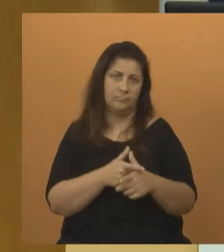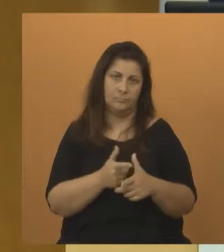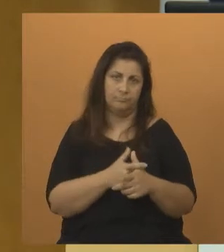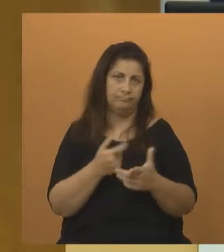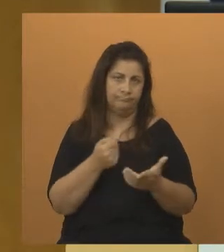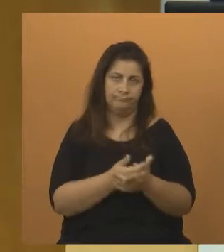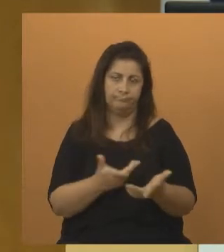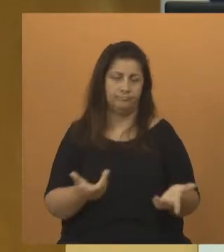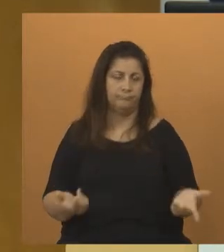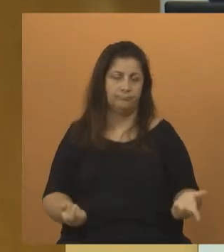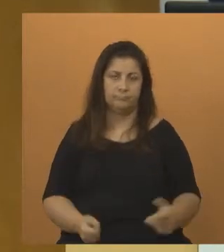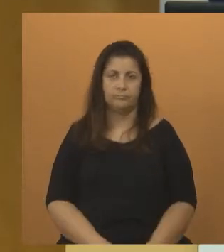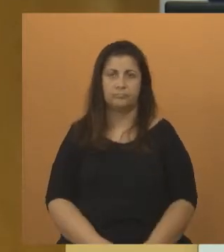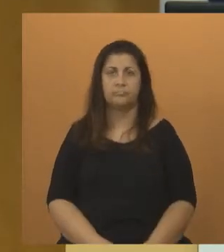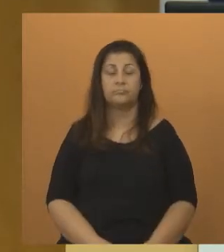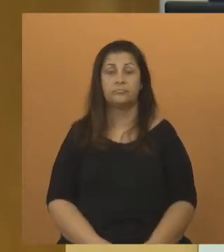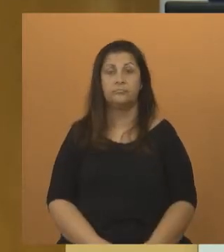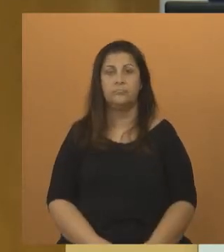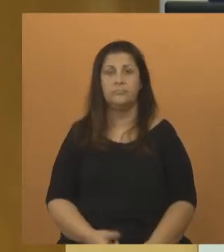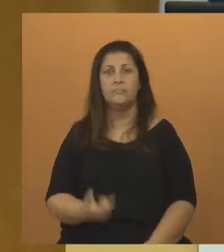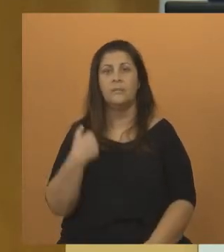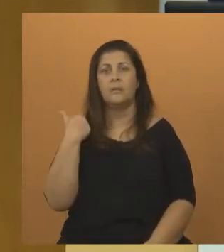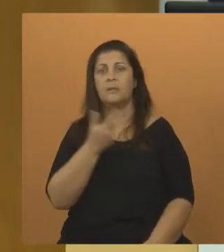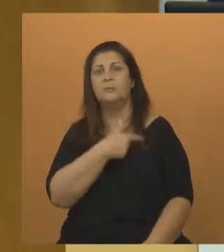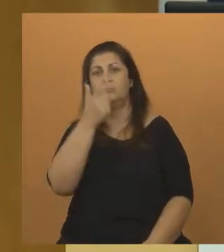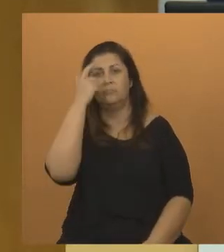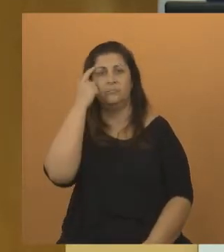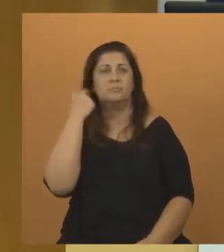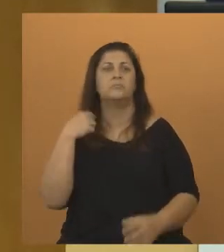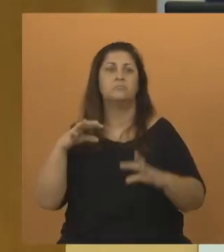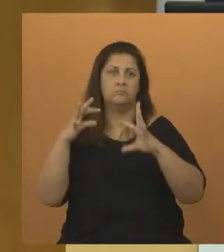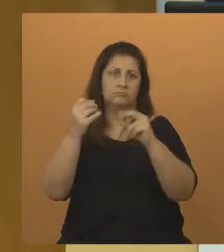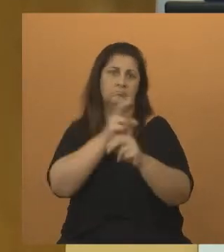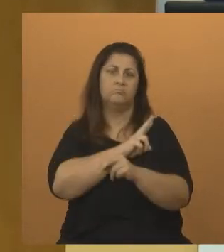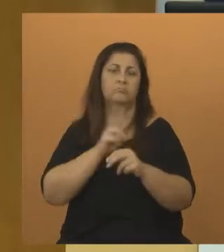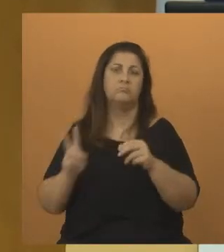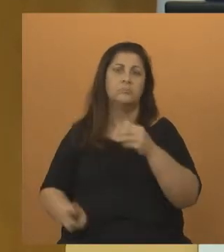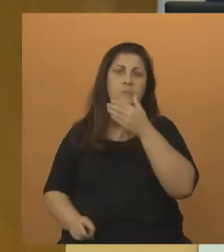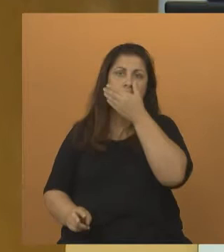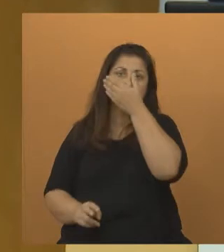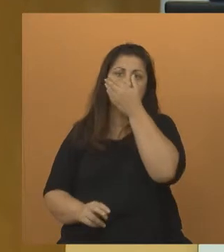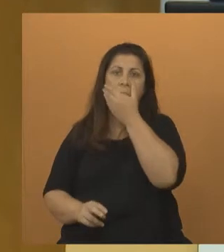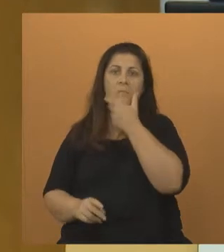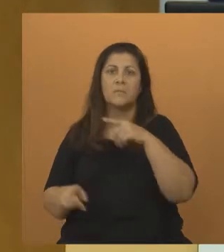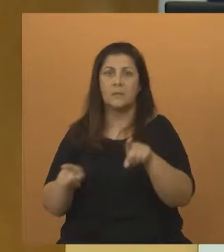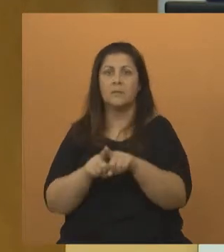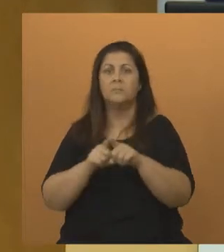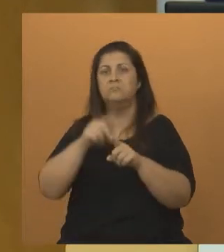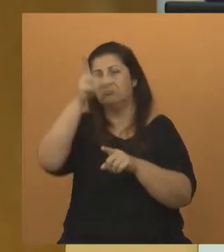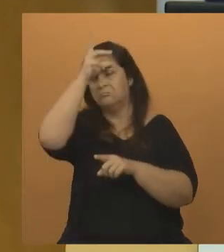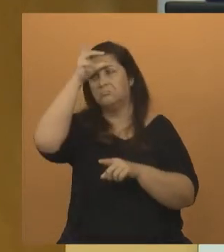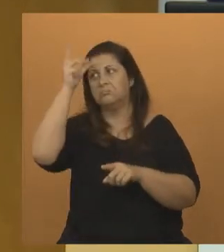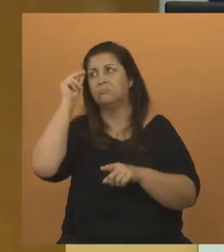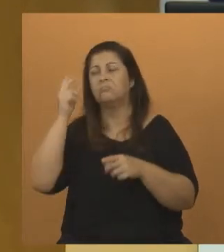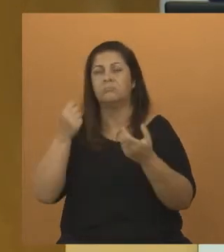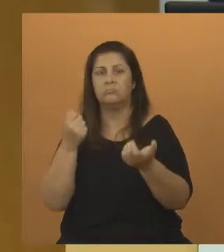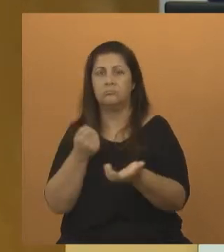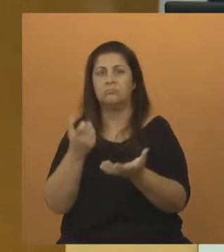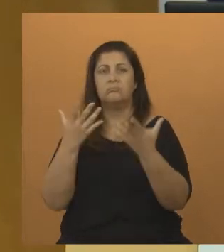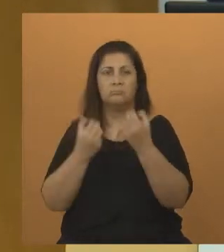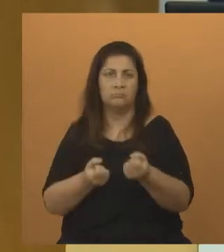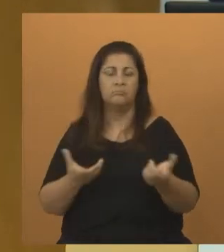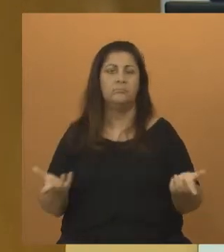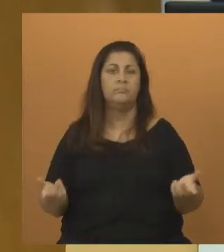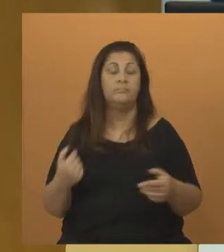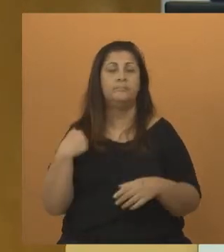tem o recurso, né? E aí, pensamos bem aqui, todos os vereadores, e aí com a aprovação também do prefeito, né, chegar a essa